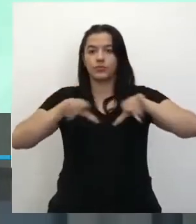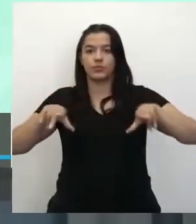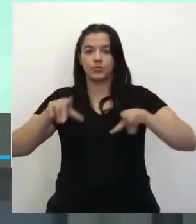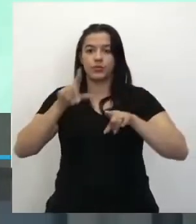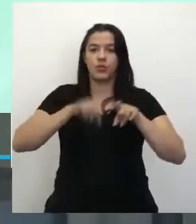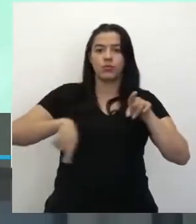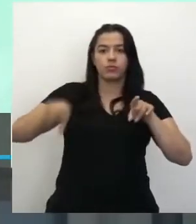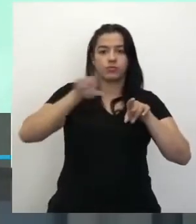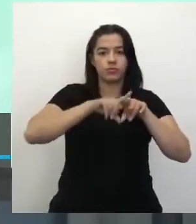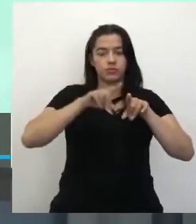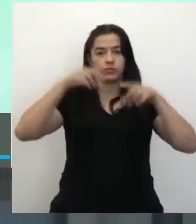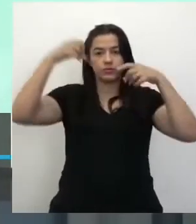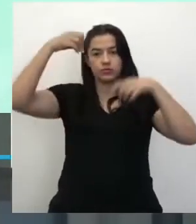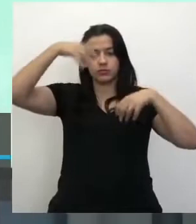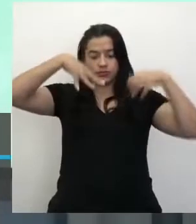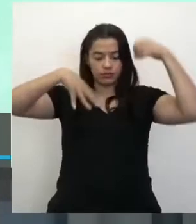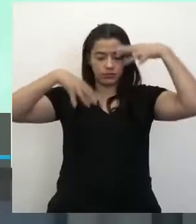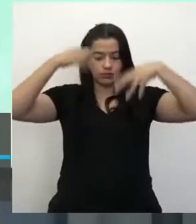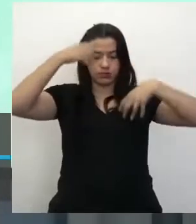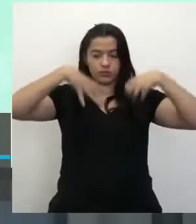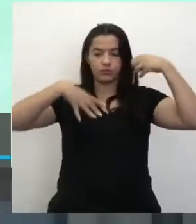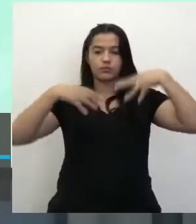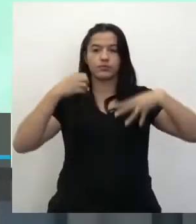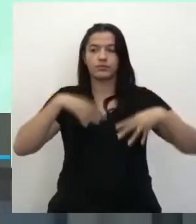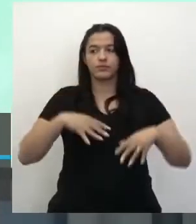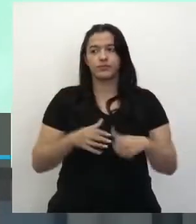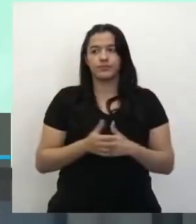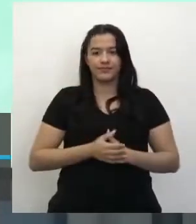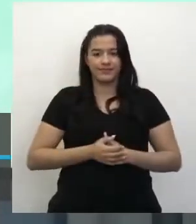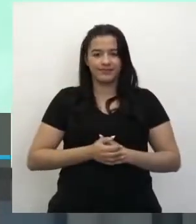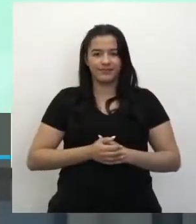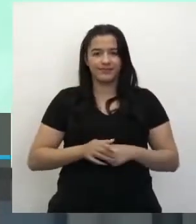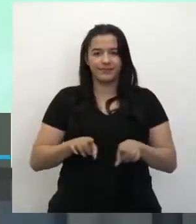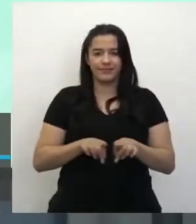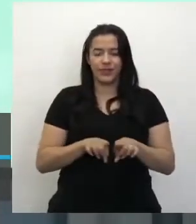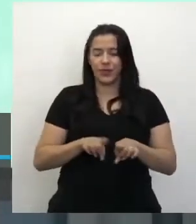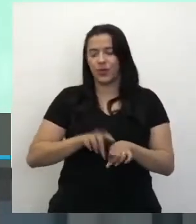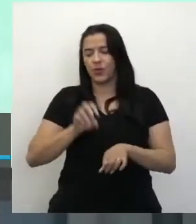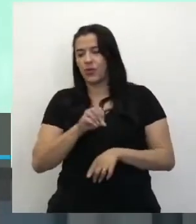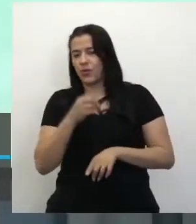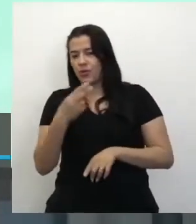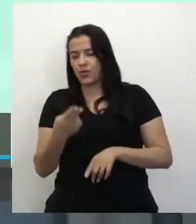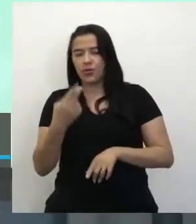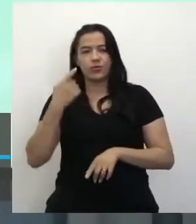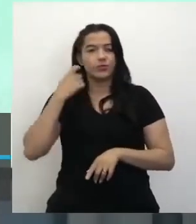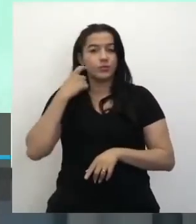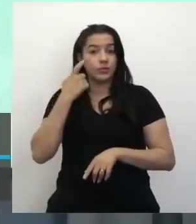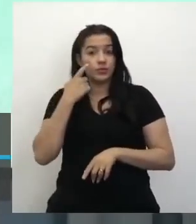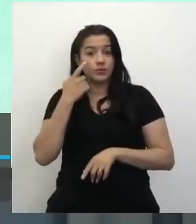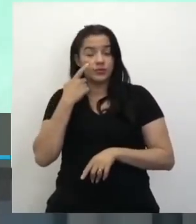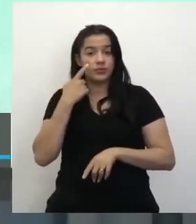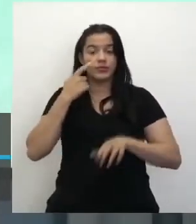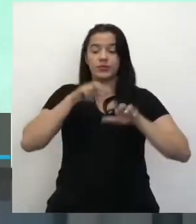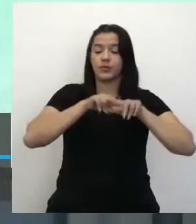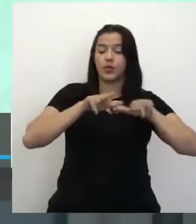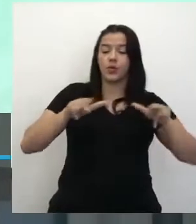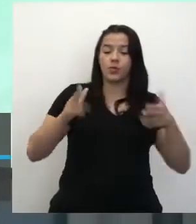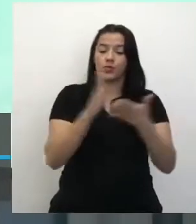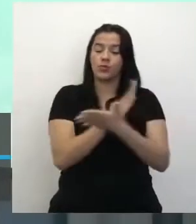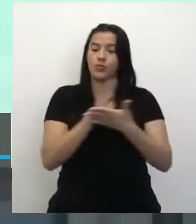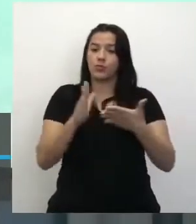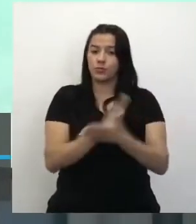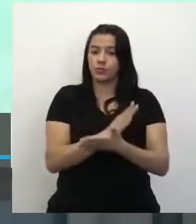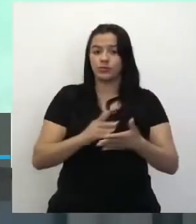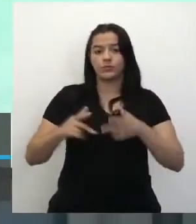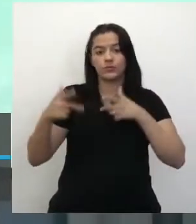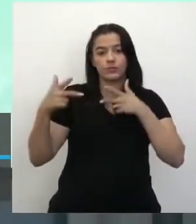volta, informações luminosas. Ou a gente pode ouvir, né, em alguns casos também pelo mesmo motivo. Tá bom? Então a